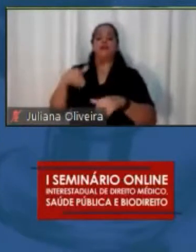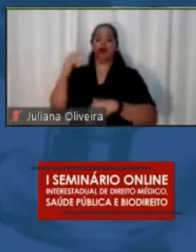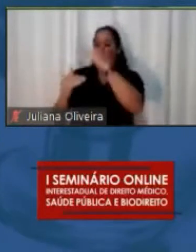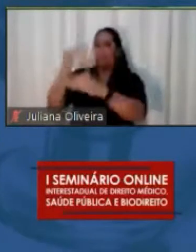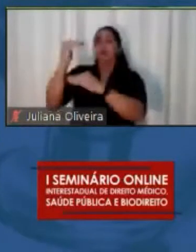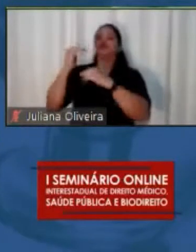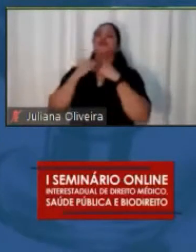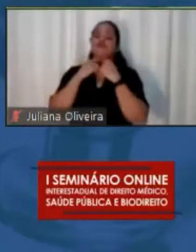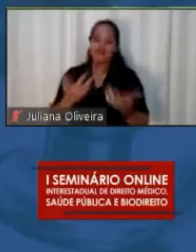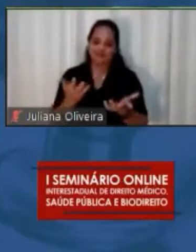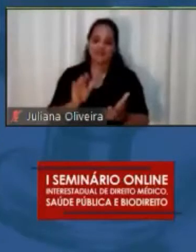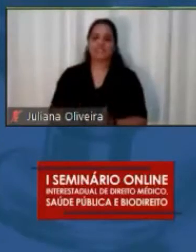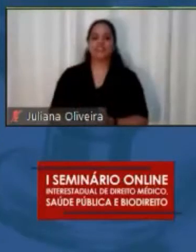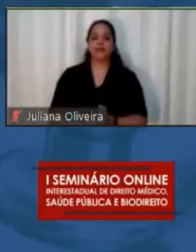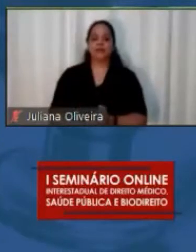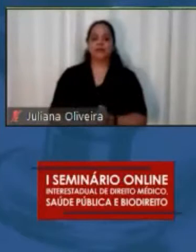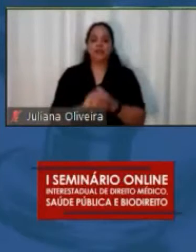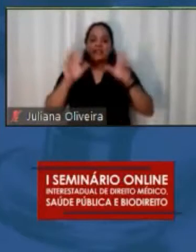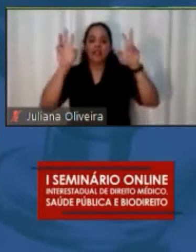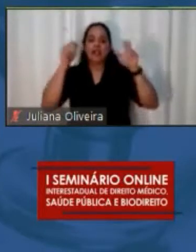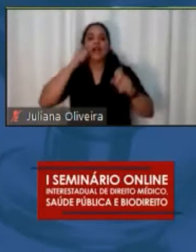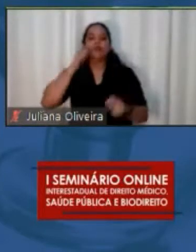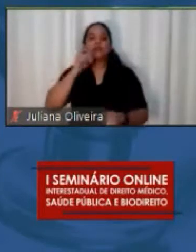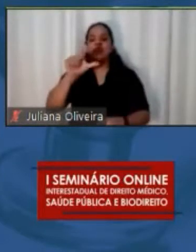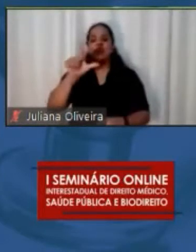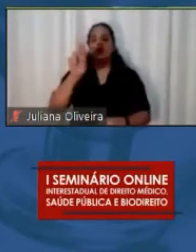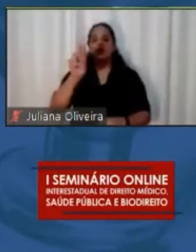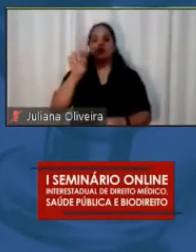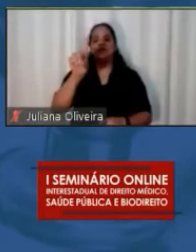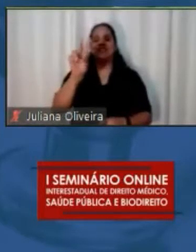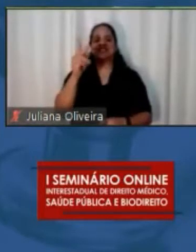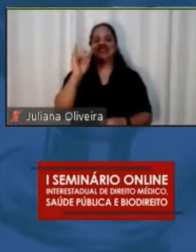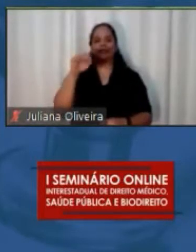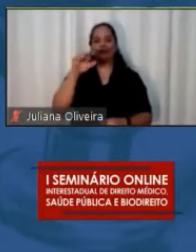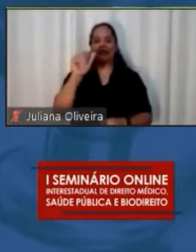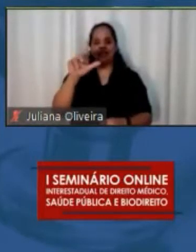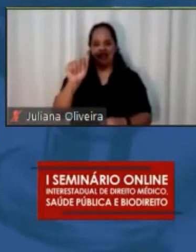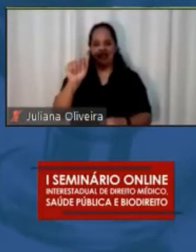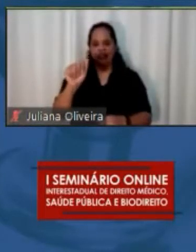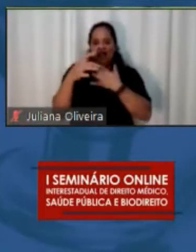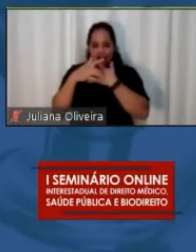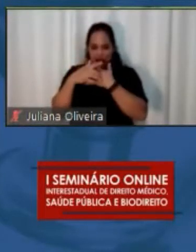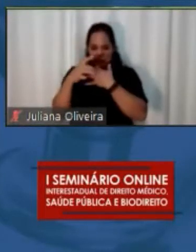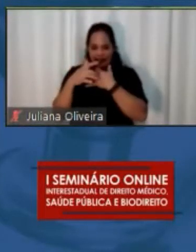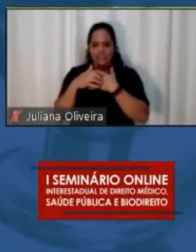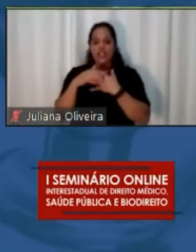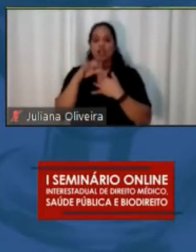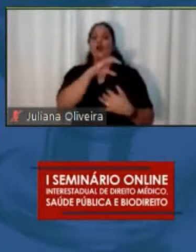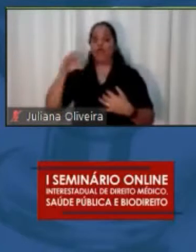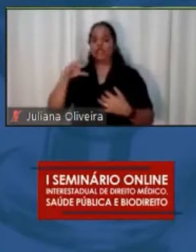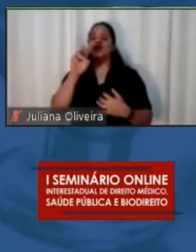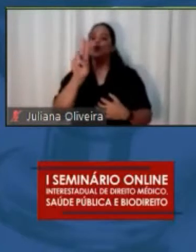a doutora Ludmila Abraham Adjar, que agora muitos conhecem porque ela está dando um grande apoio aos